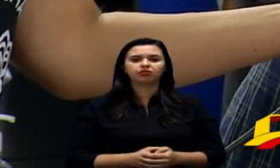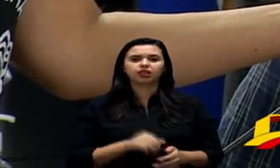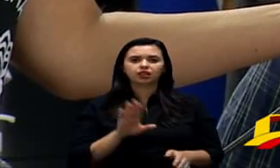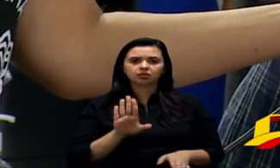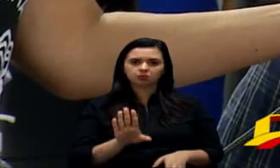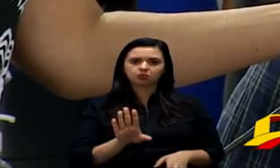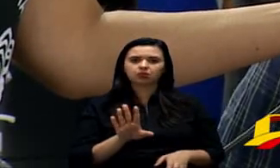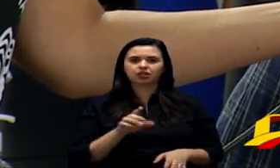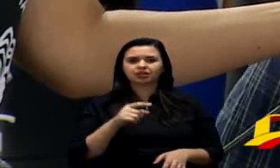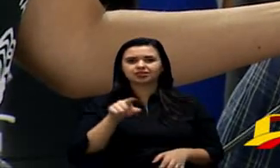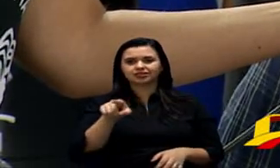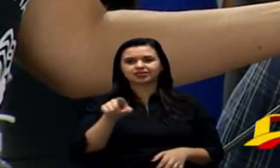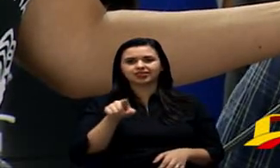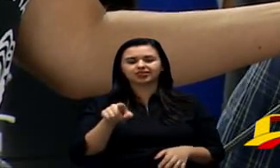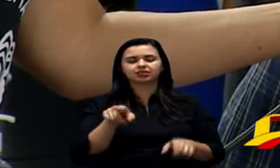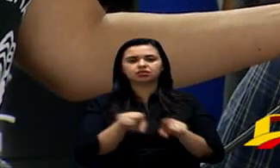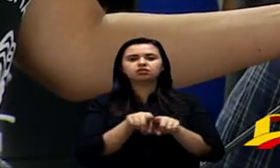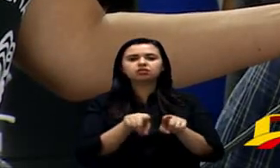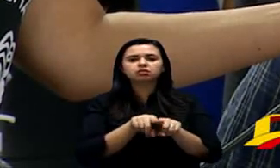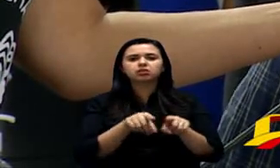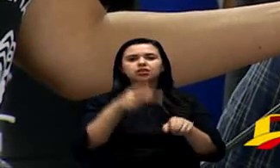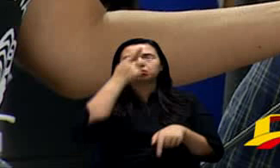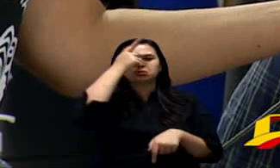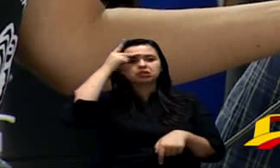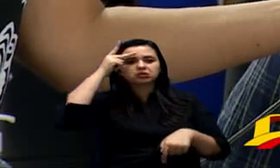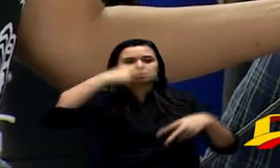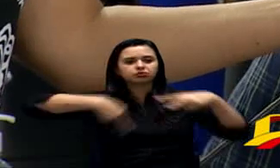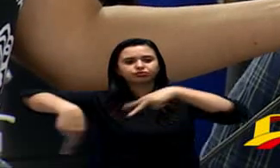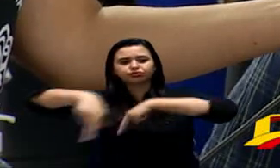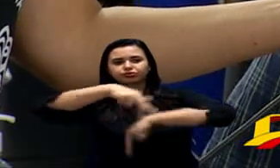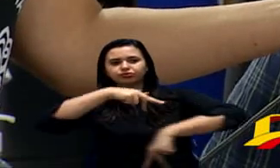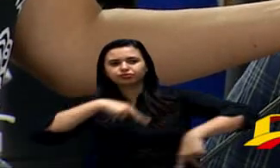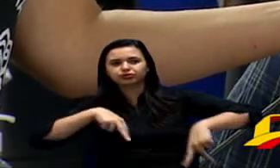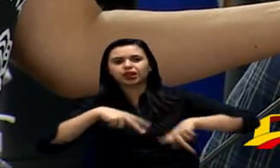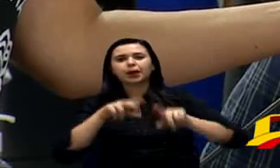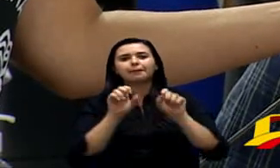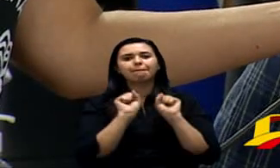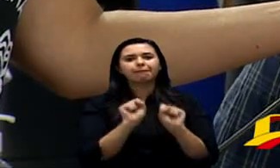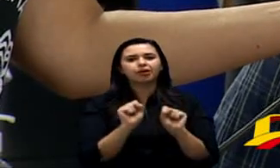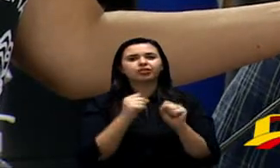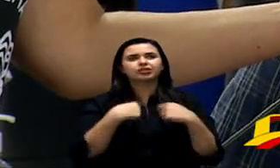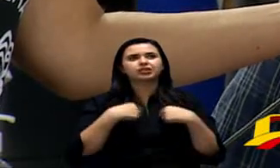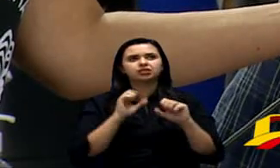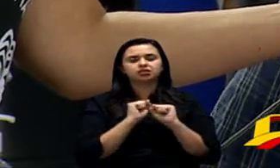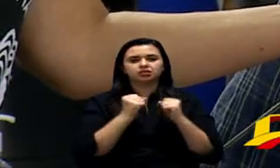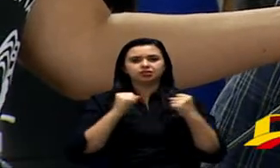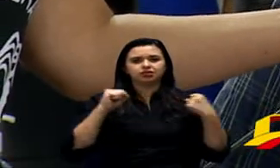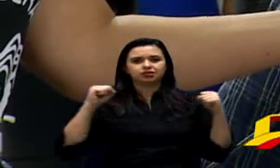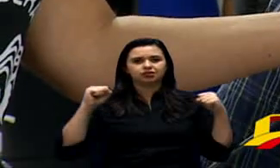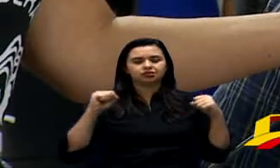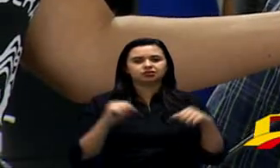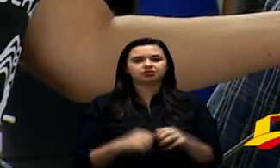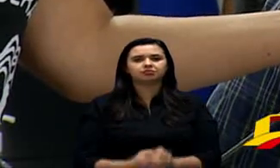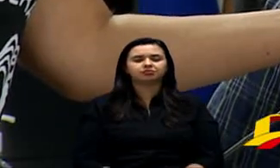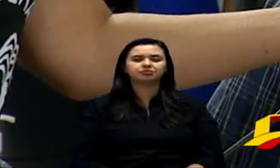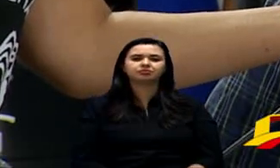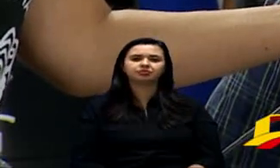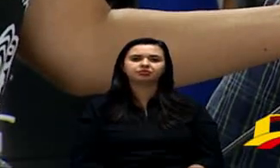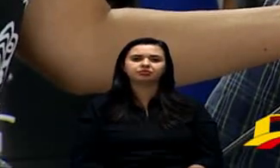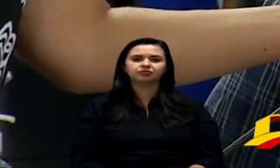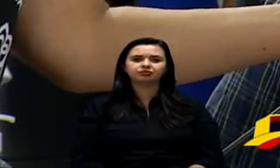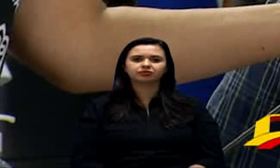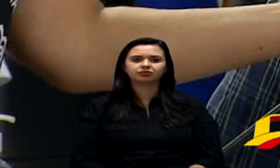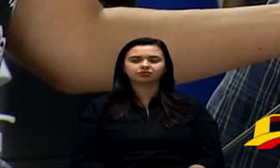social aumenta o estresse para esse animal. Então, tem que ser muito levado em conta isso, tá? Porque